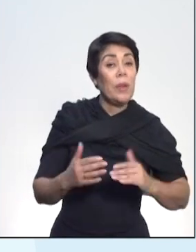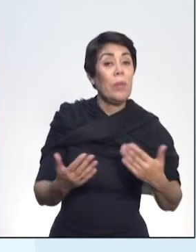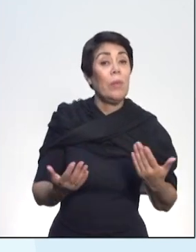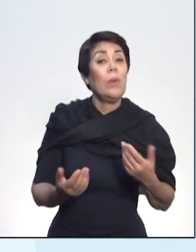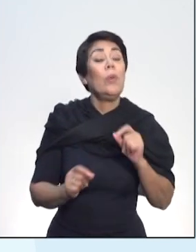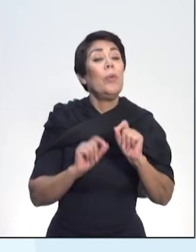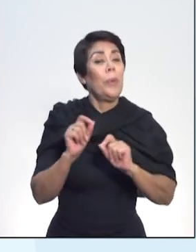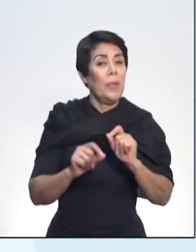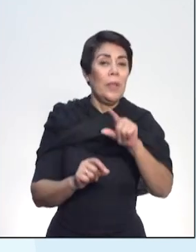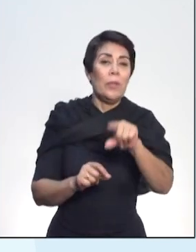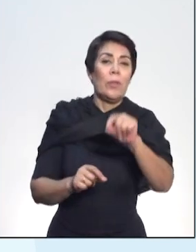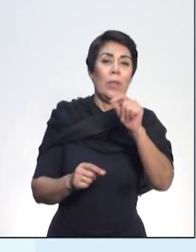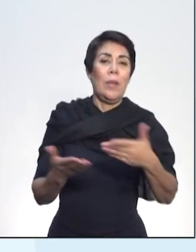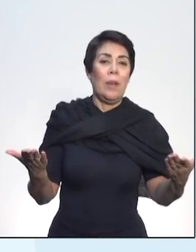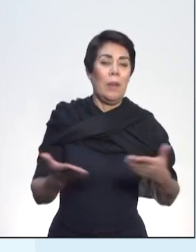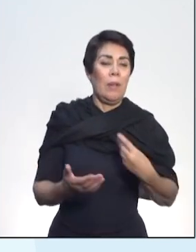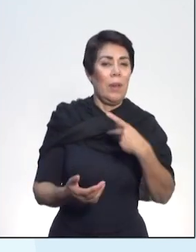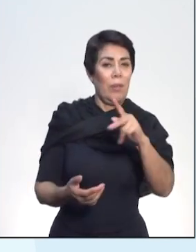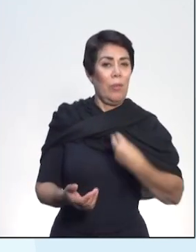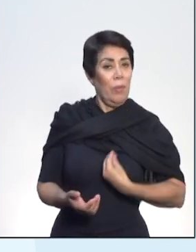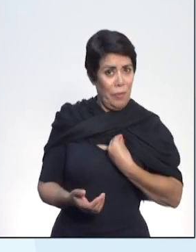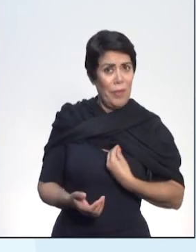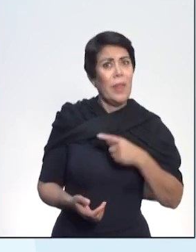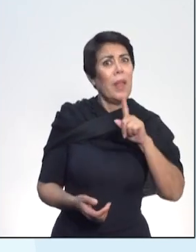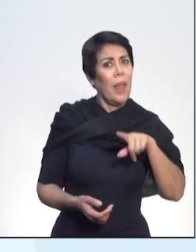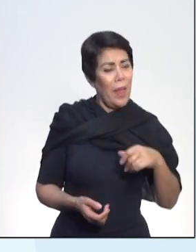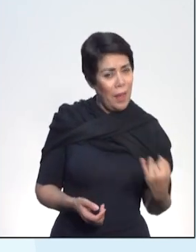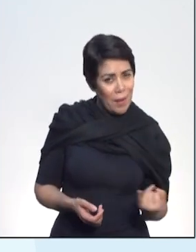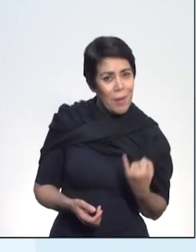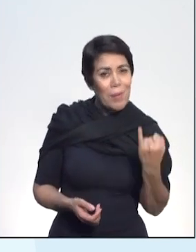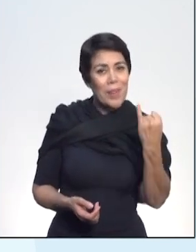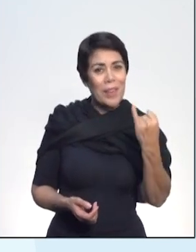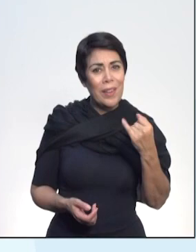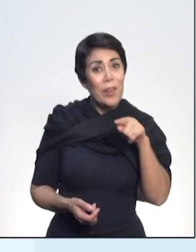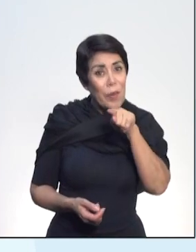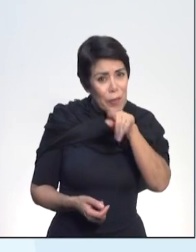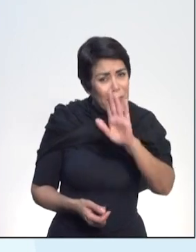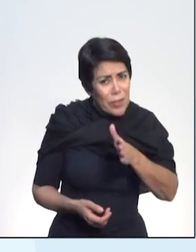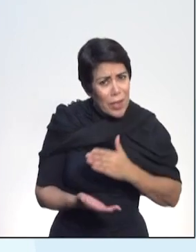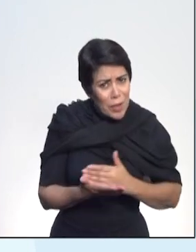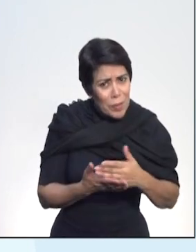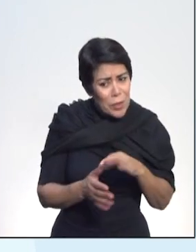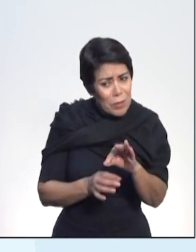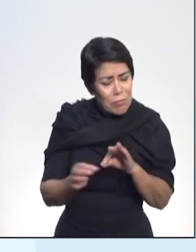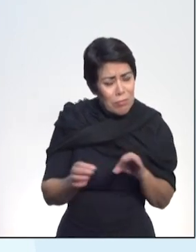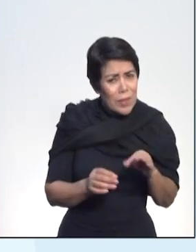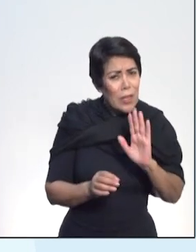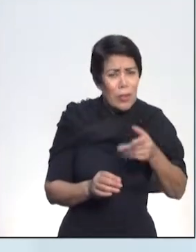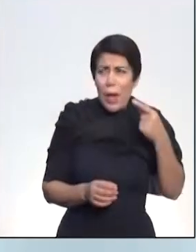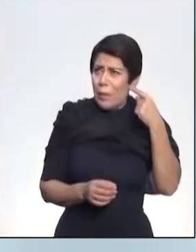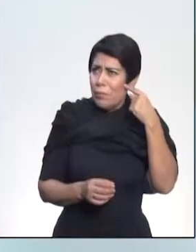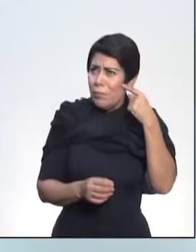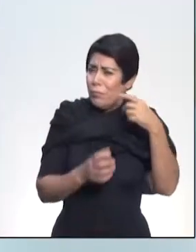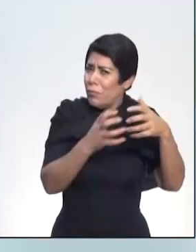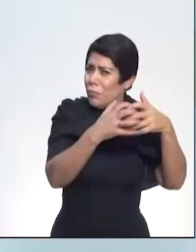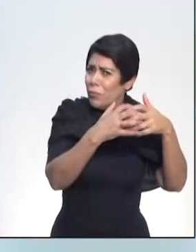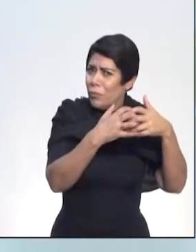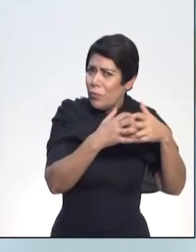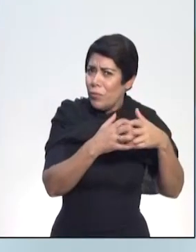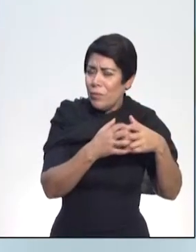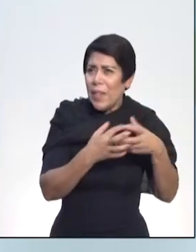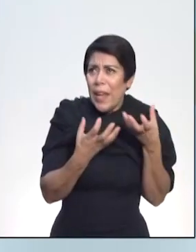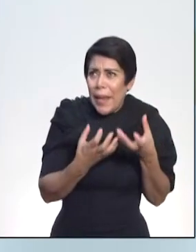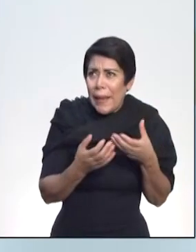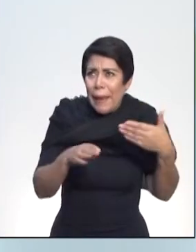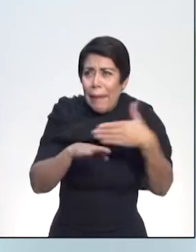neste momento da sua vida. Você já começou a se preparar? Você já pensou se vai sair da escola e vai entrar na universidade,